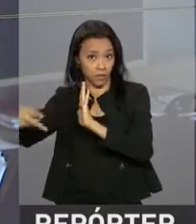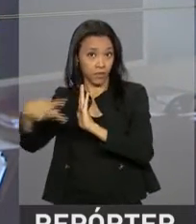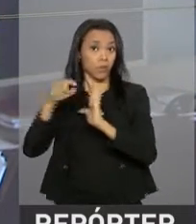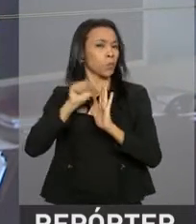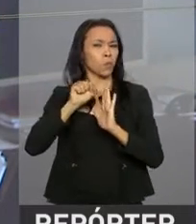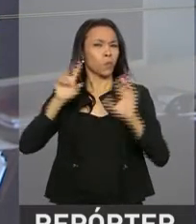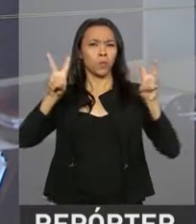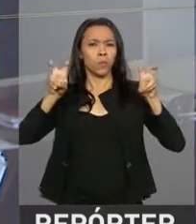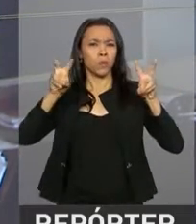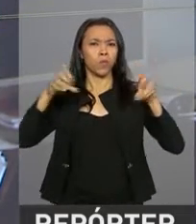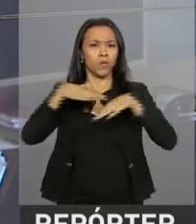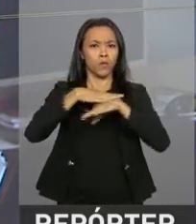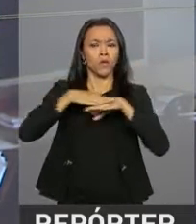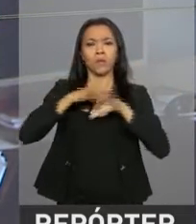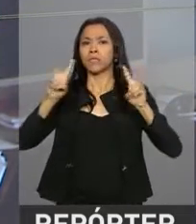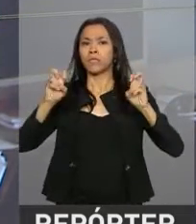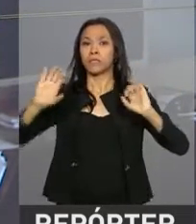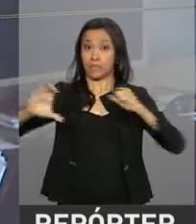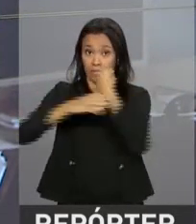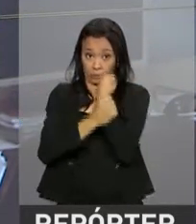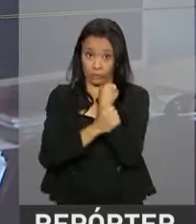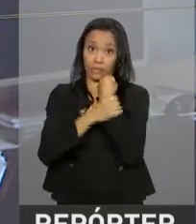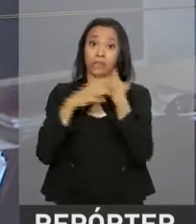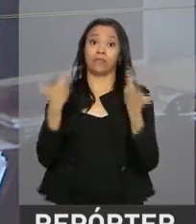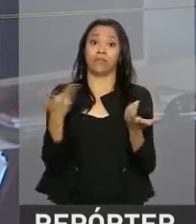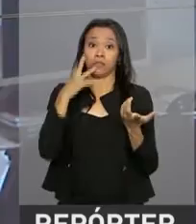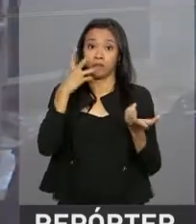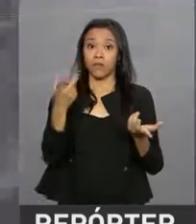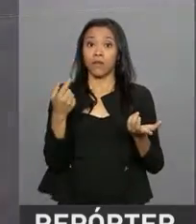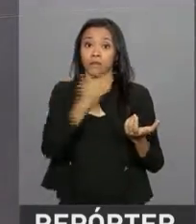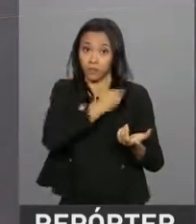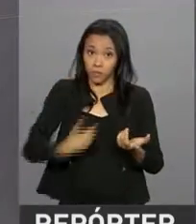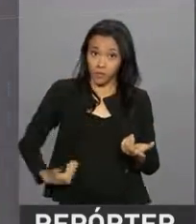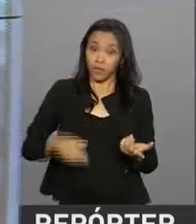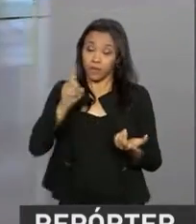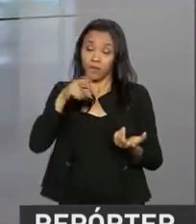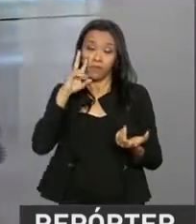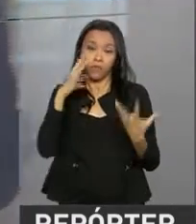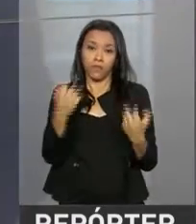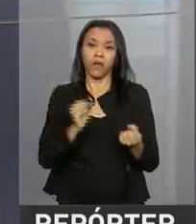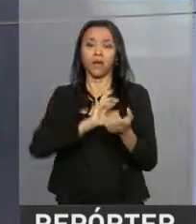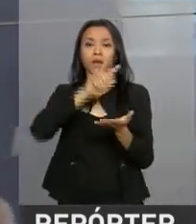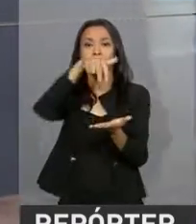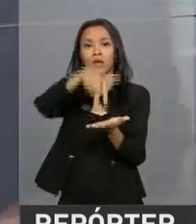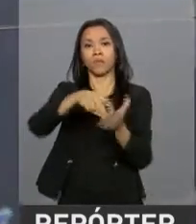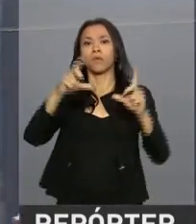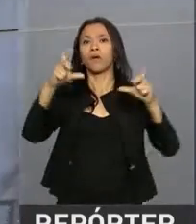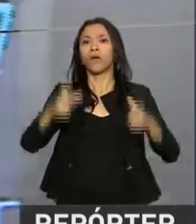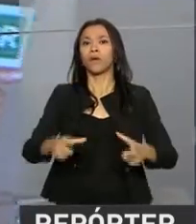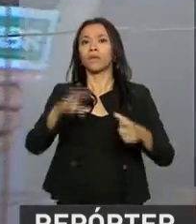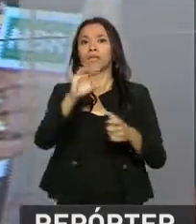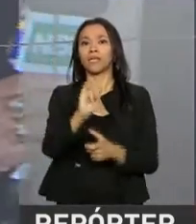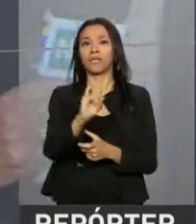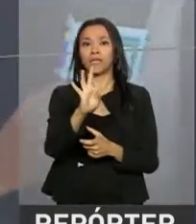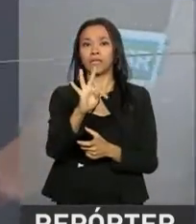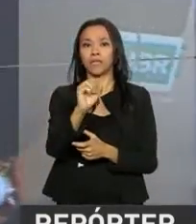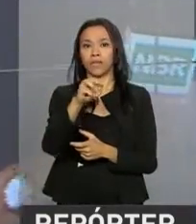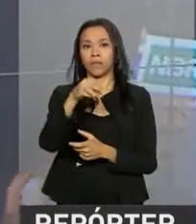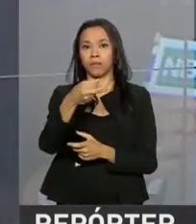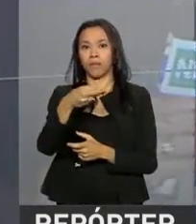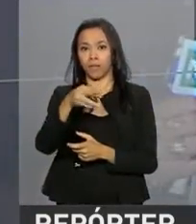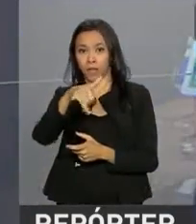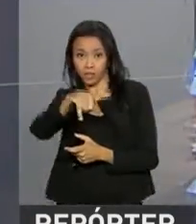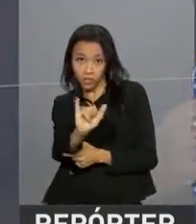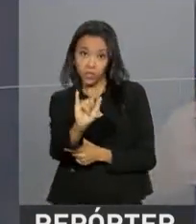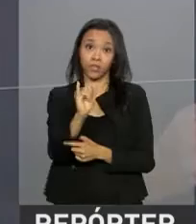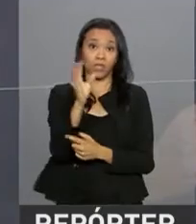Eles conversam sobre segurança pública. Vamos ao vivo ao Palácio do Itamaraty, aqui em Brasília, onde está a repórter Mara Kenup, que acompanha